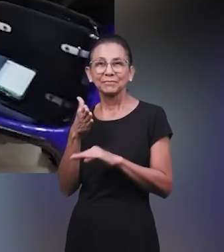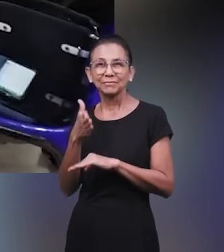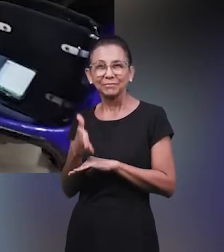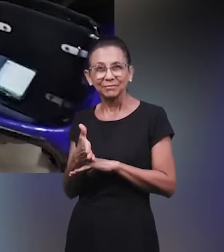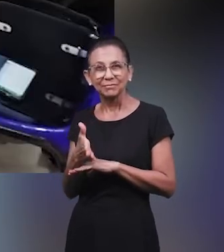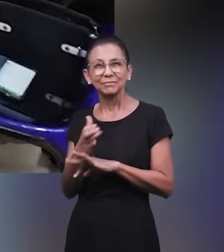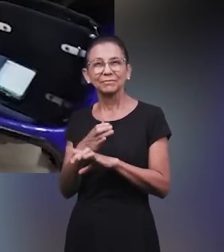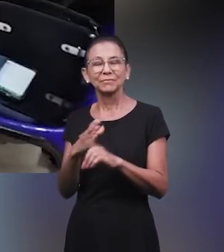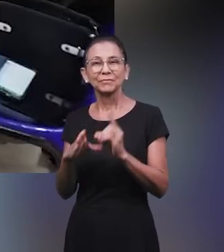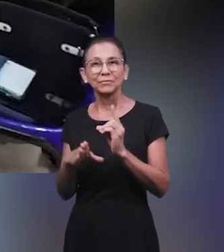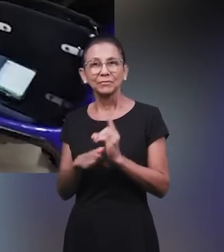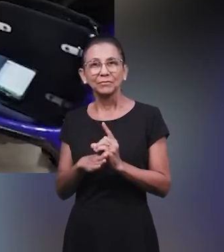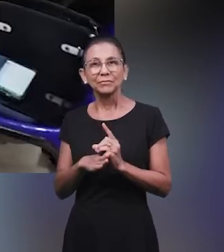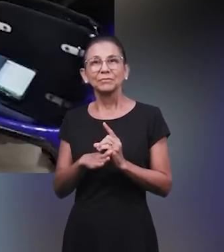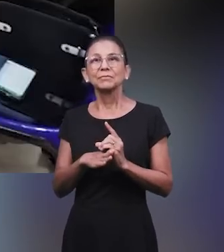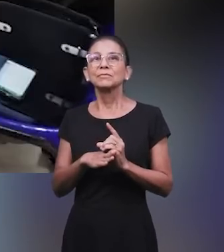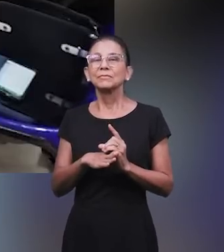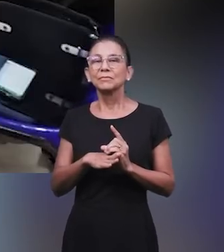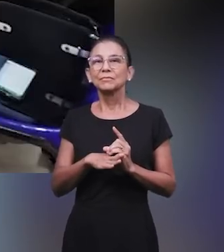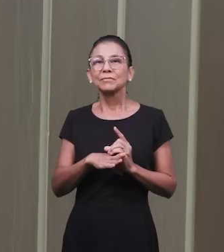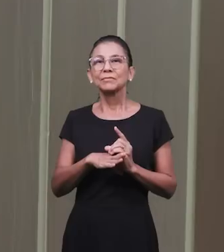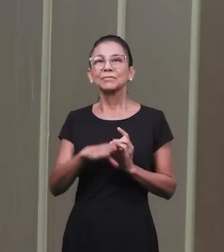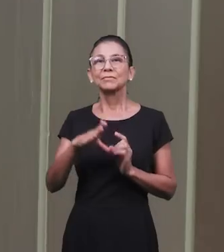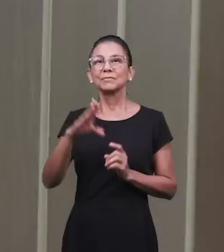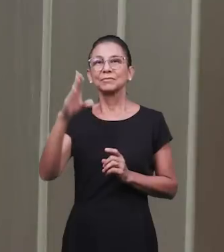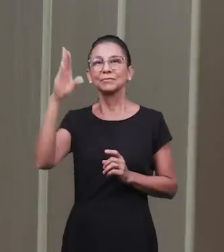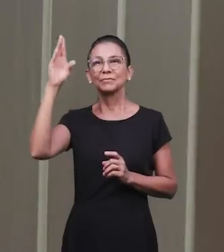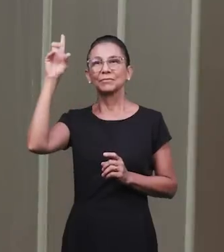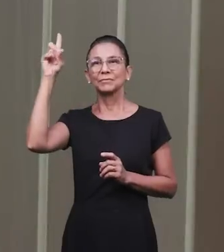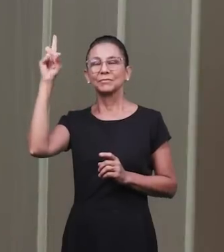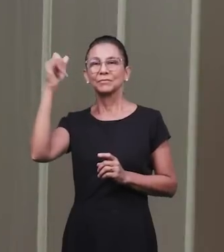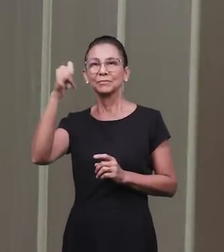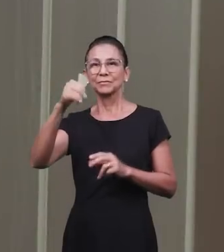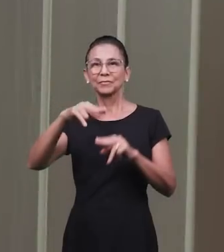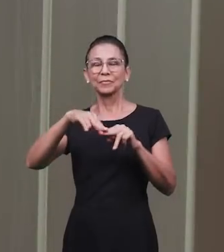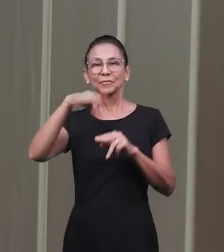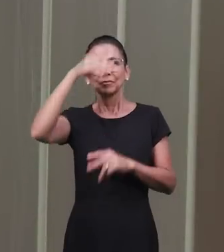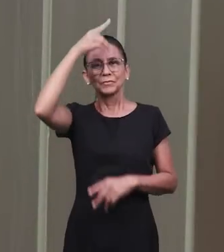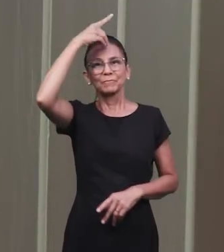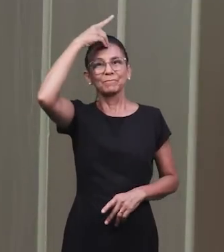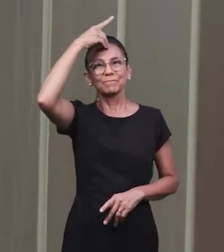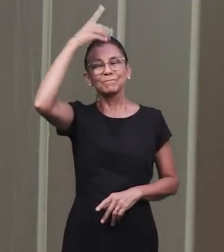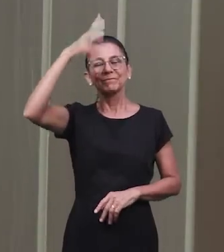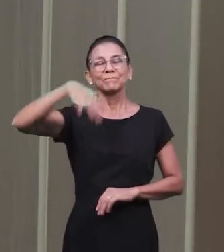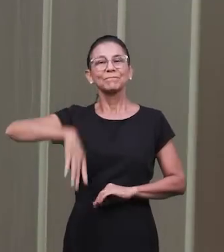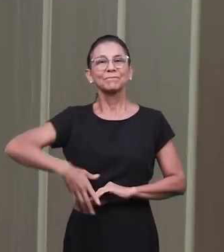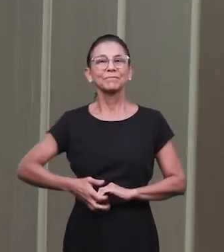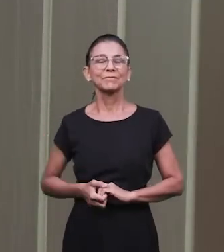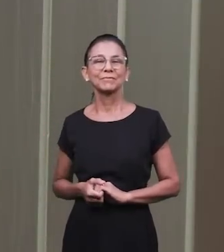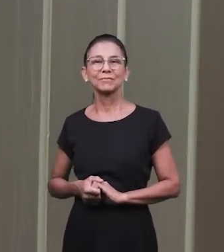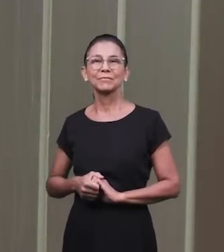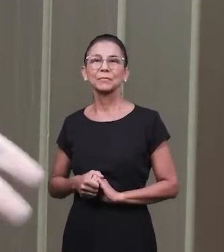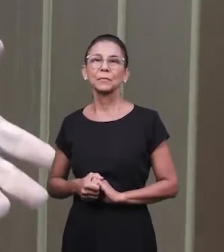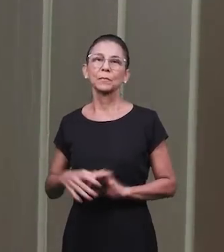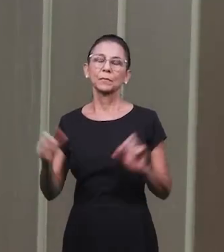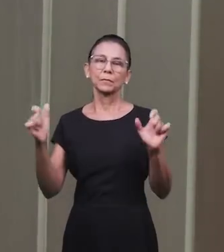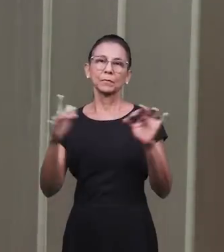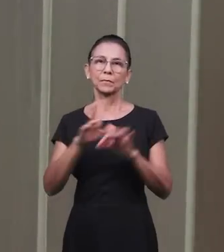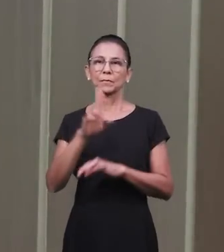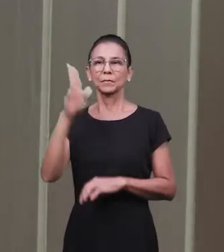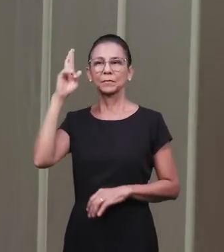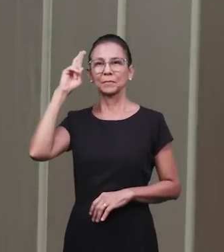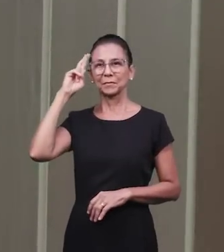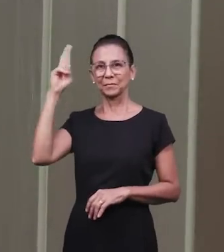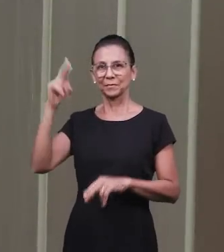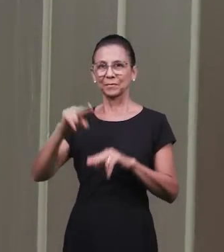identificaram com os dons espirituais. Foi uma grande bênção. Jorge, encerramos a nossa participação no Manaim News glorificando o nome do